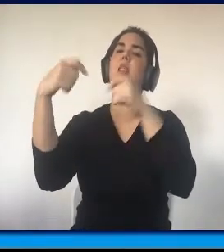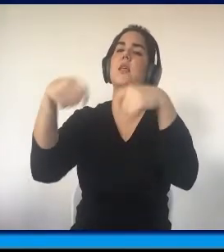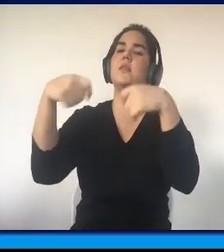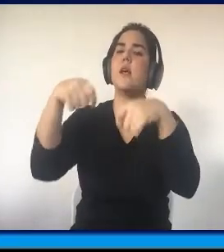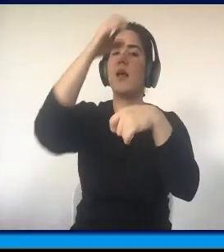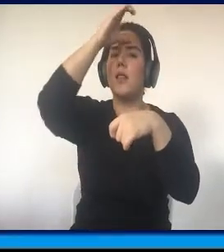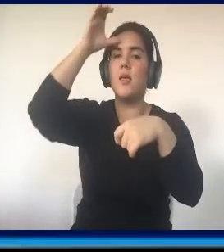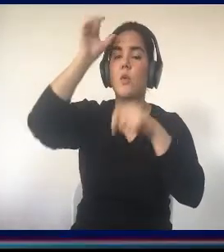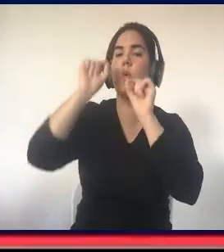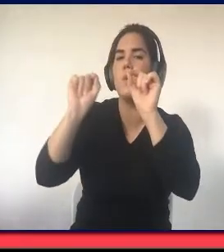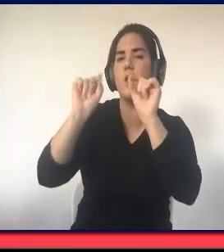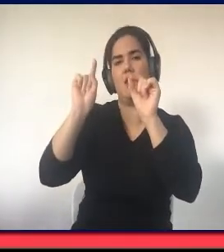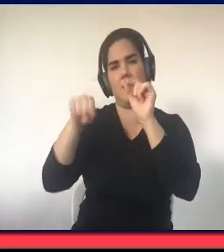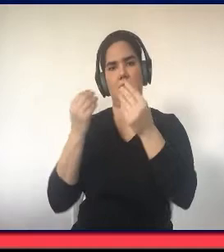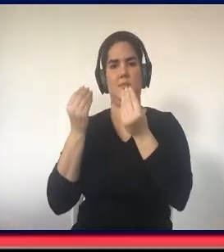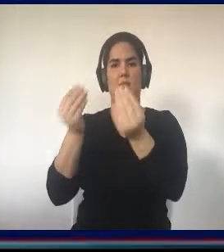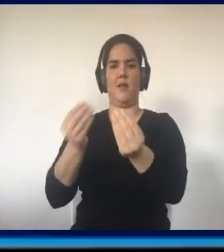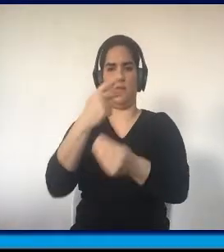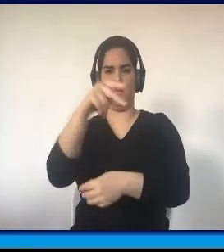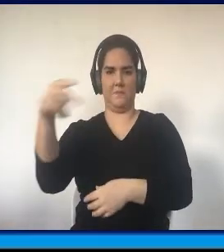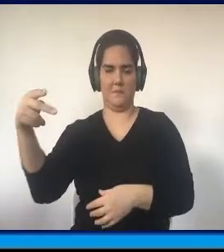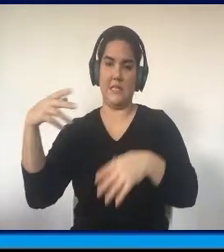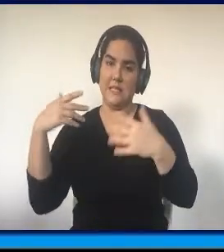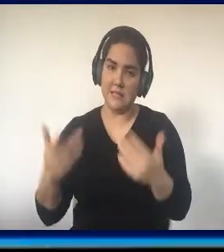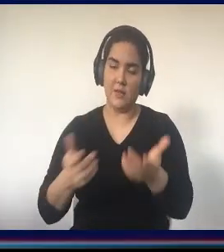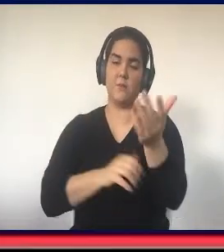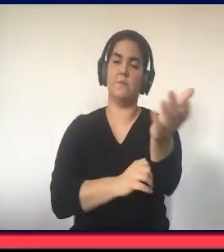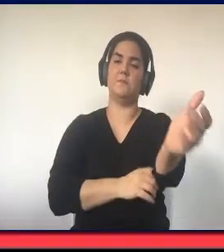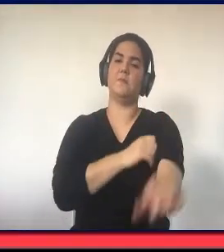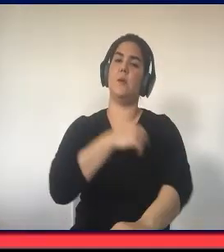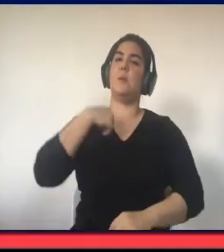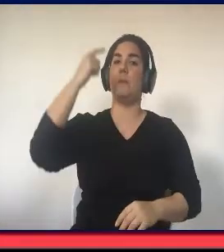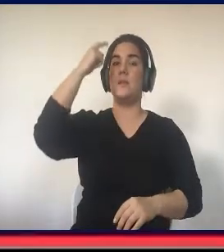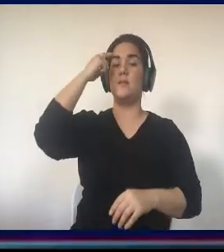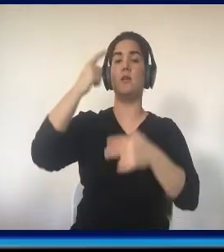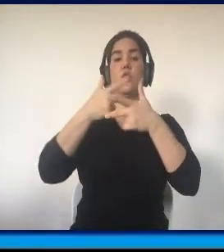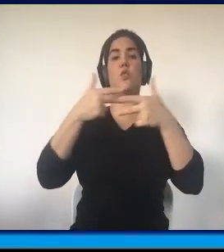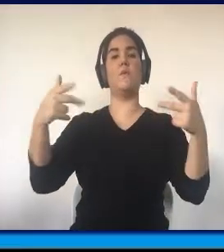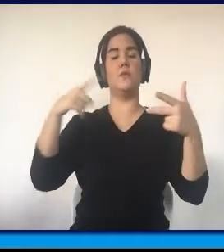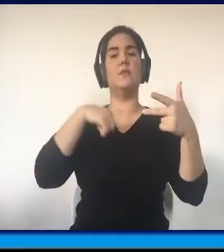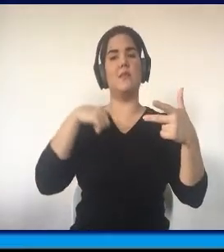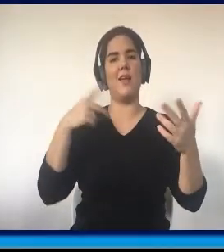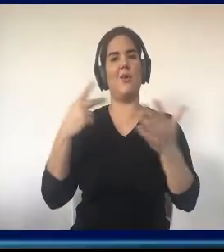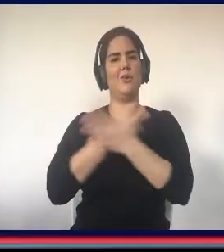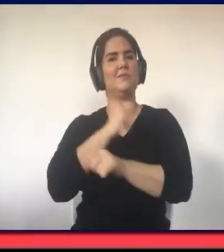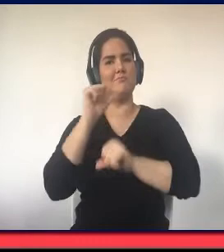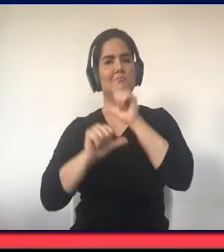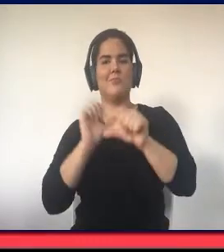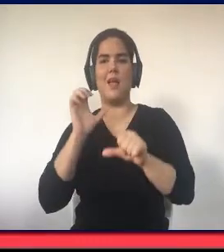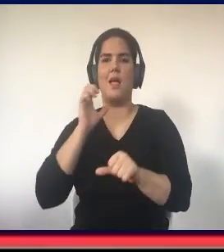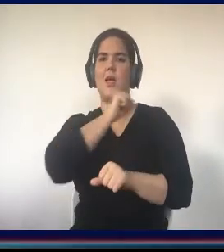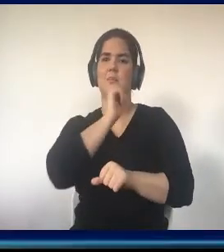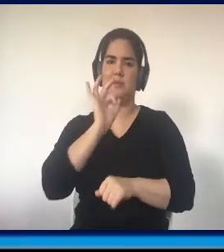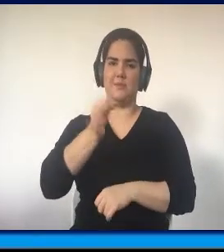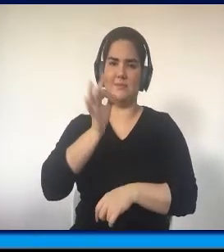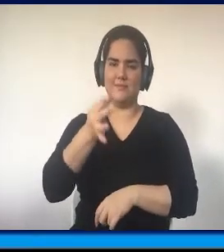Kleber? É isso mesmo, a gente pensar que as coisas acontecem muito rápido, muito abruptamente. A gente pega, nós estamos aqui